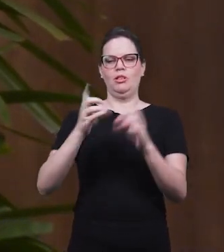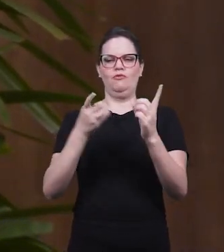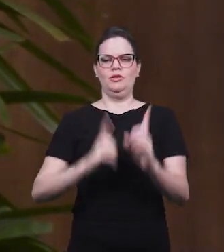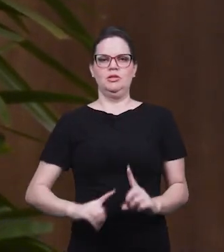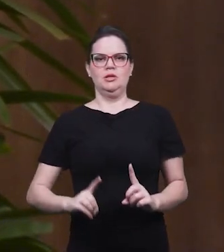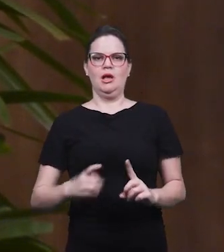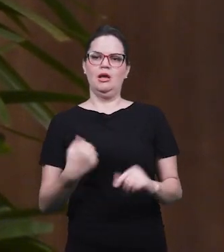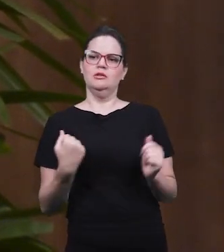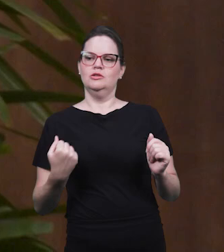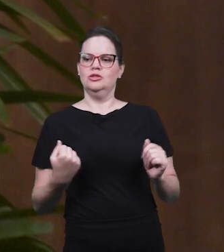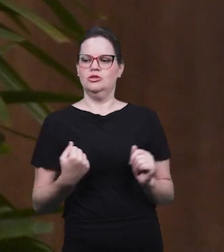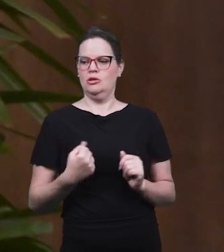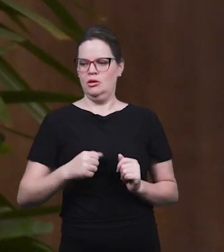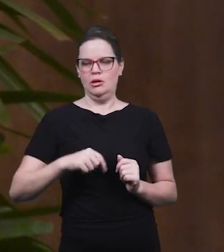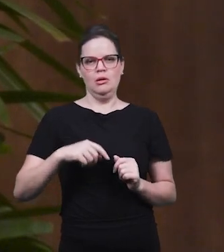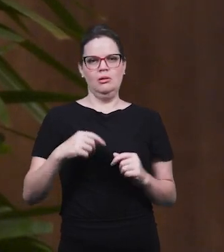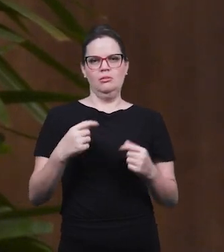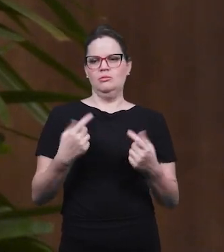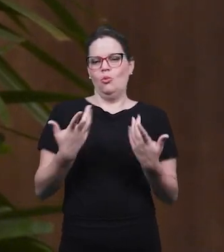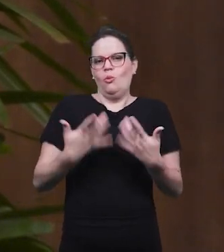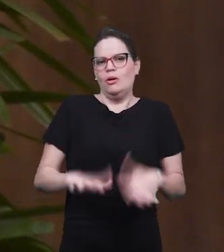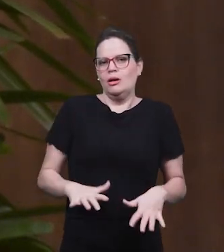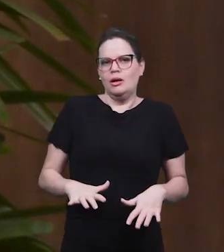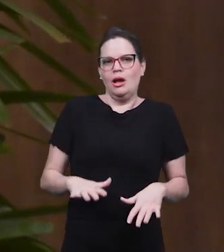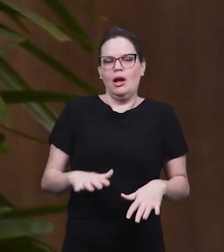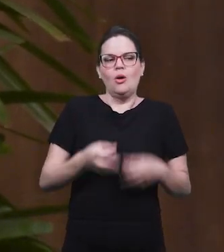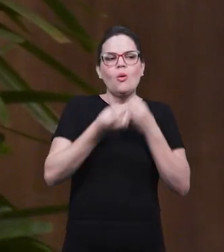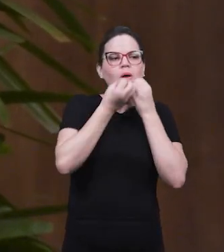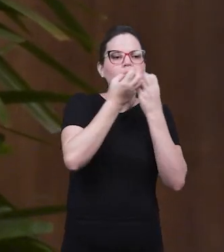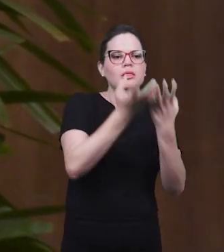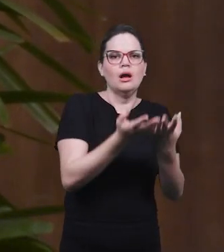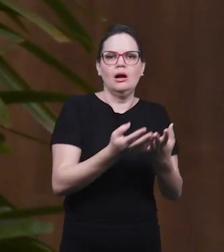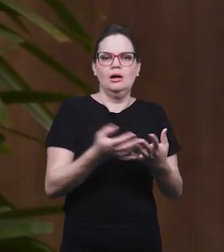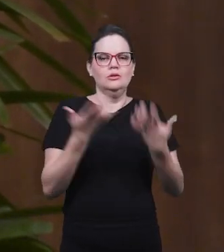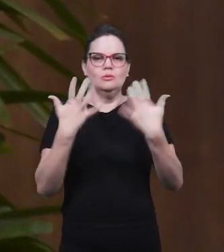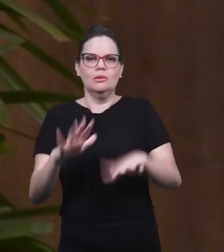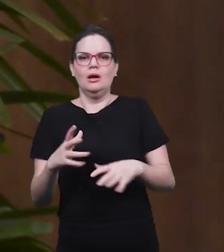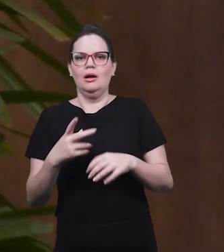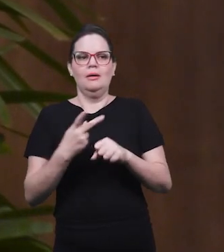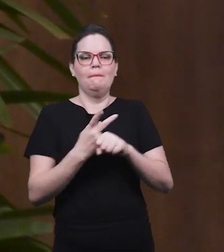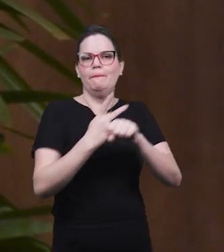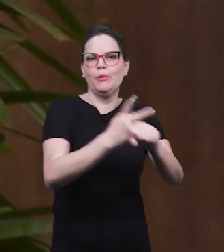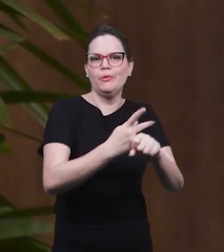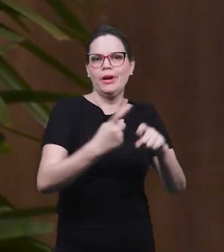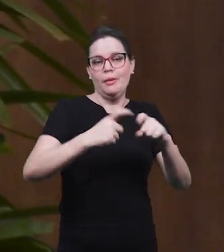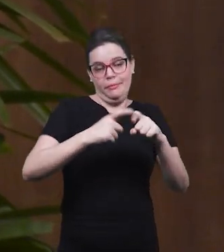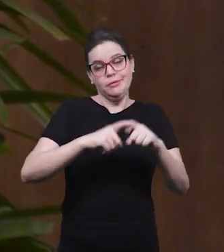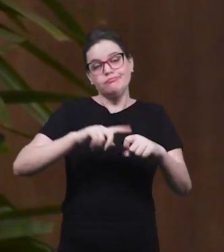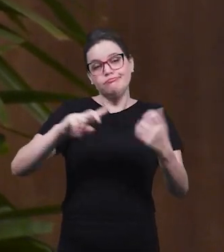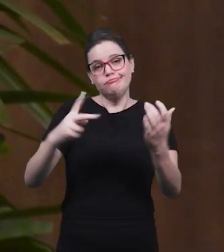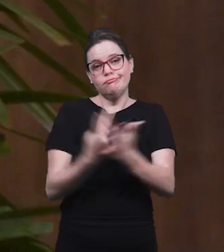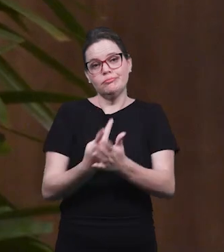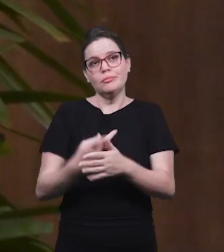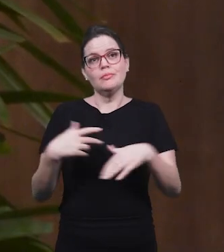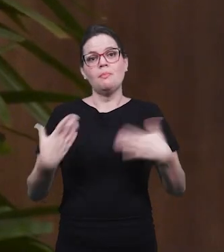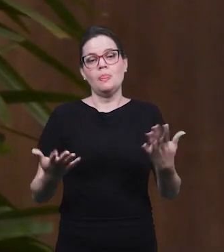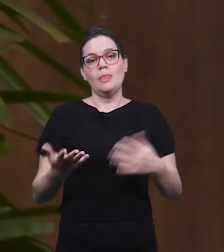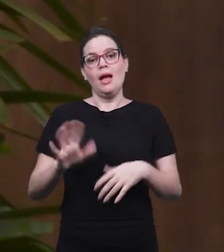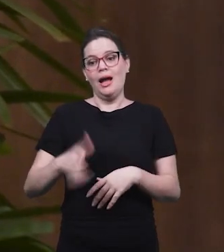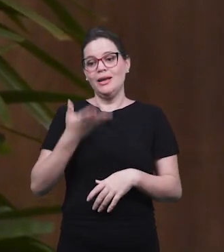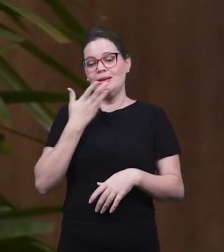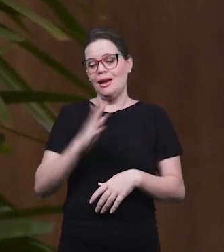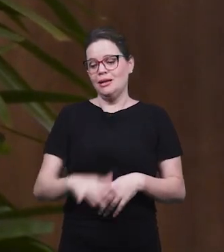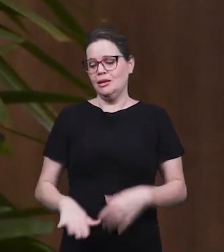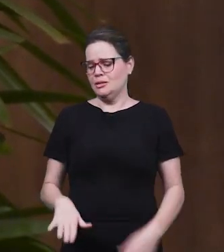criança normal, e aí não quer falar, não quer aceitar. E às vezes até a criança já até cresce